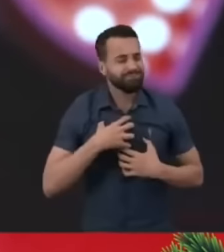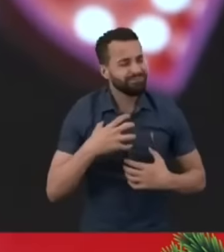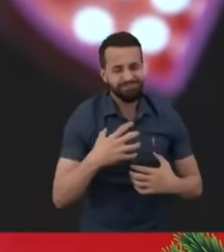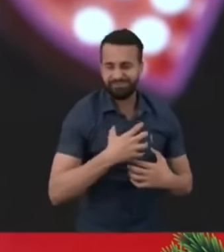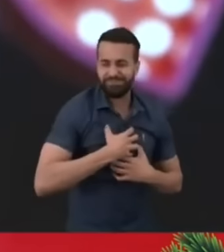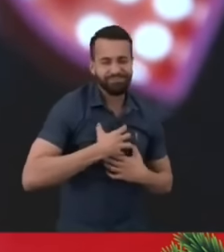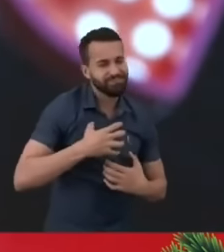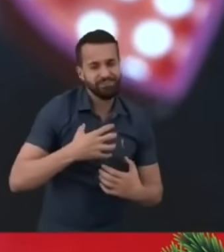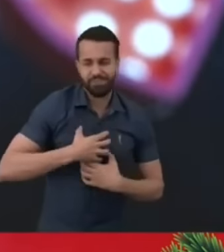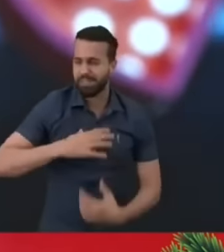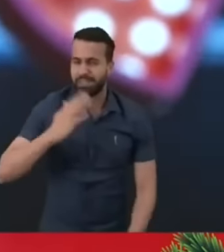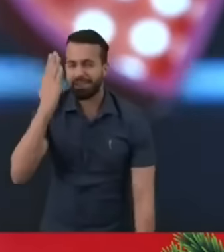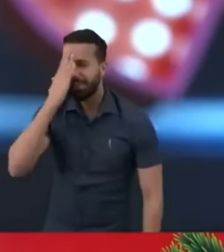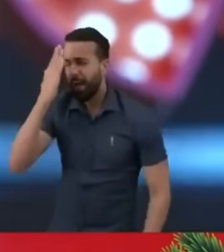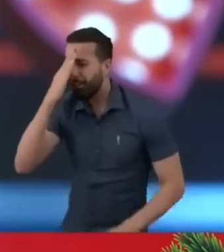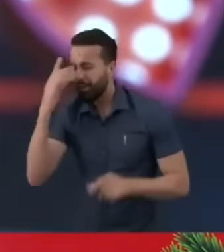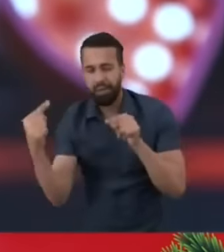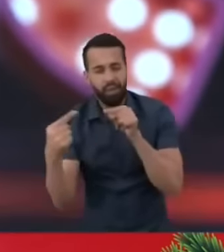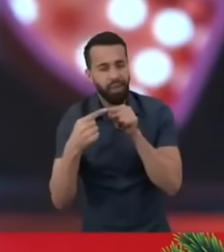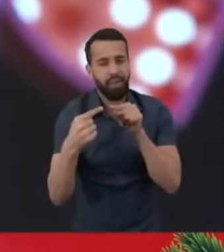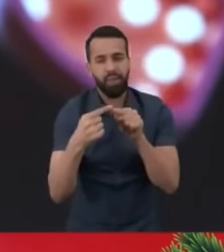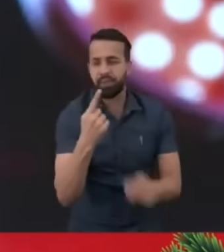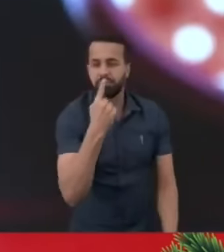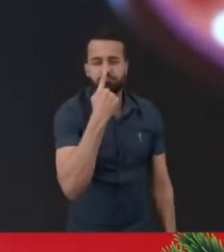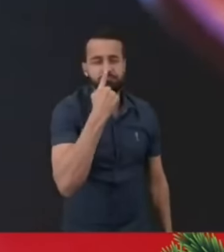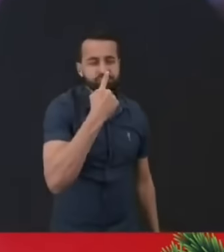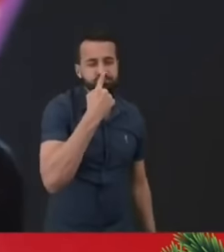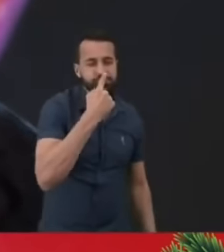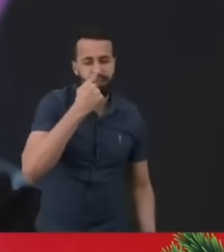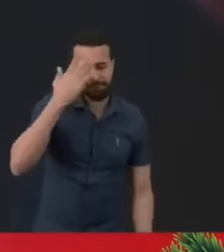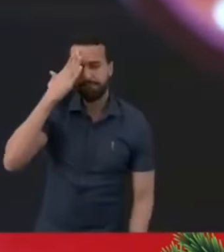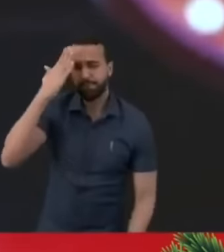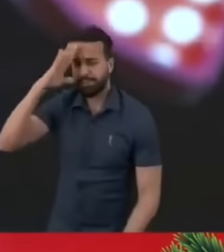de um jeito que só você sabe,